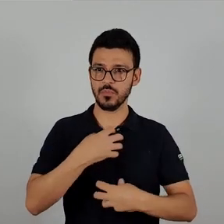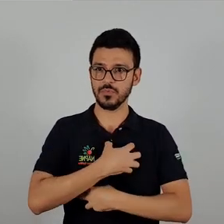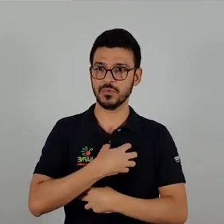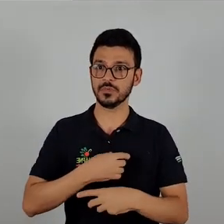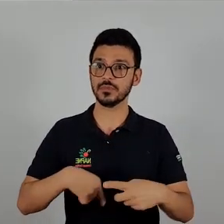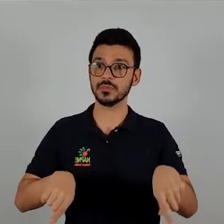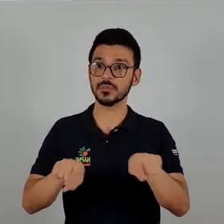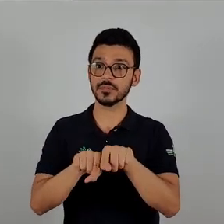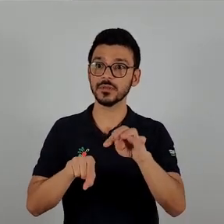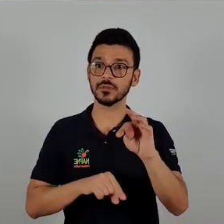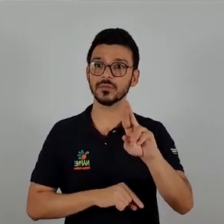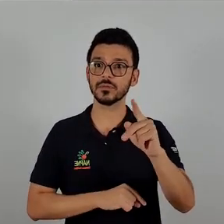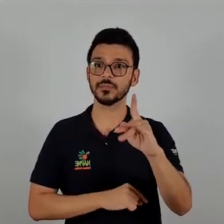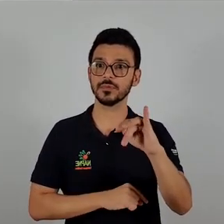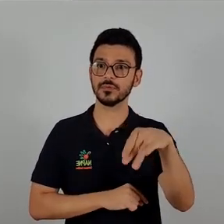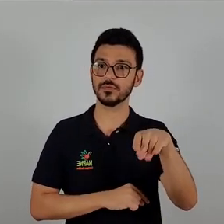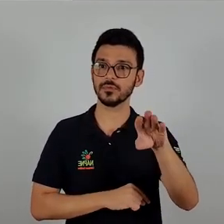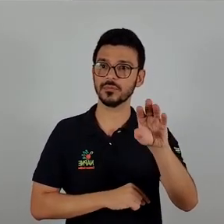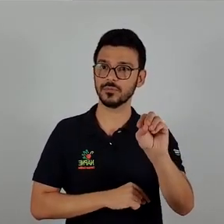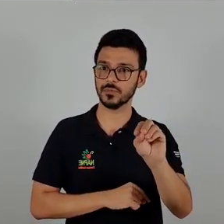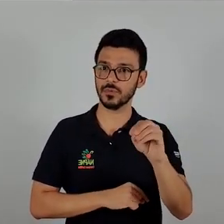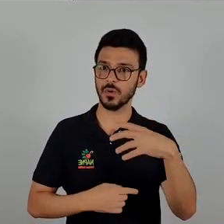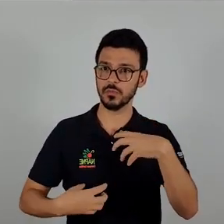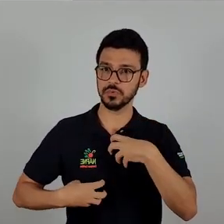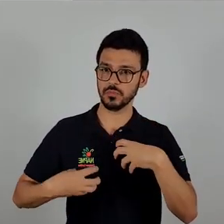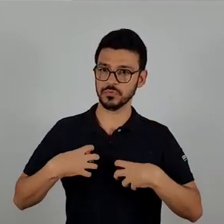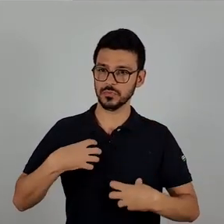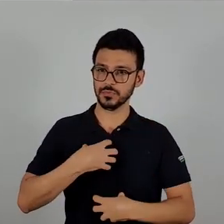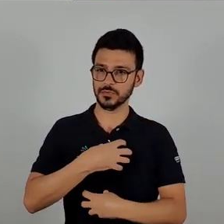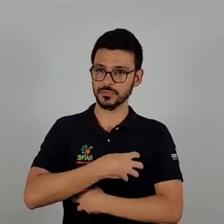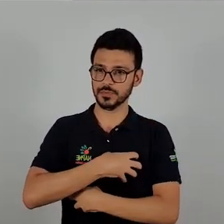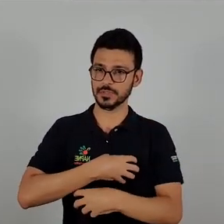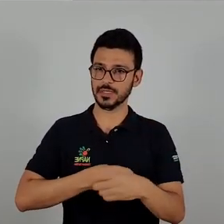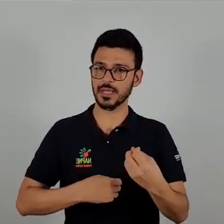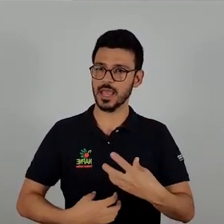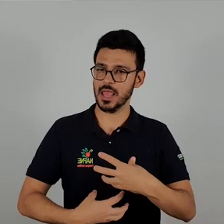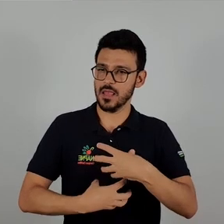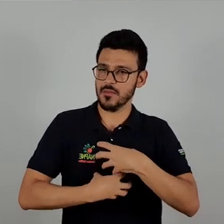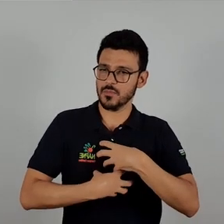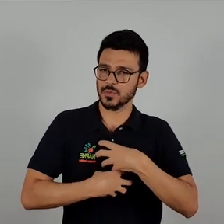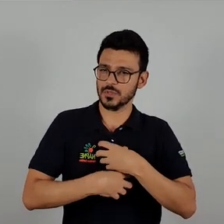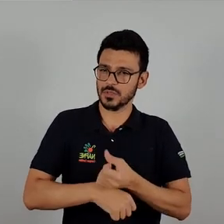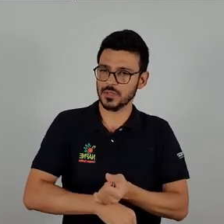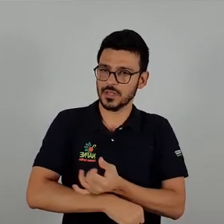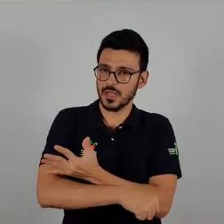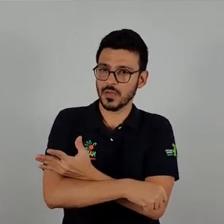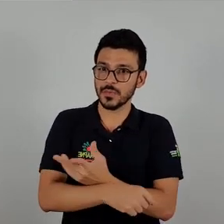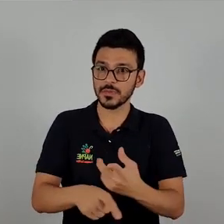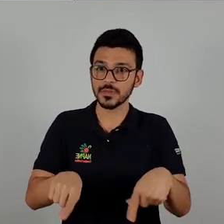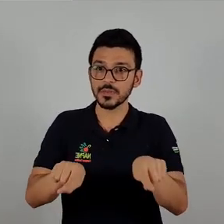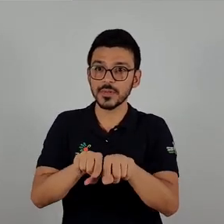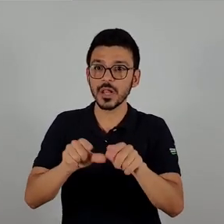no organismo do nosso paciente, e que nele estão dispersos os pontos de acupuntura.